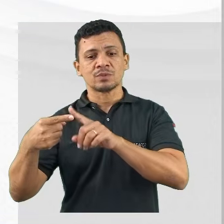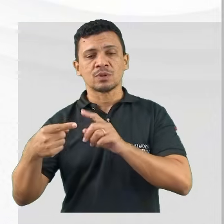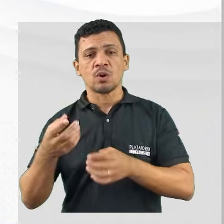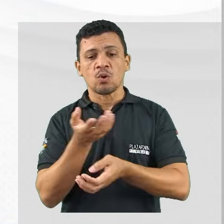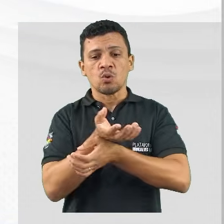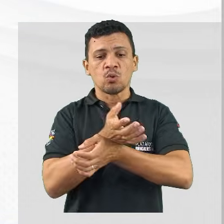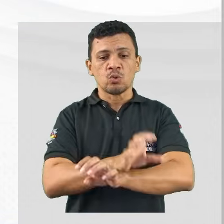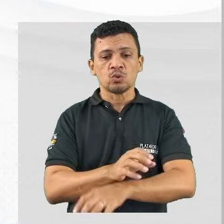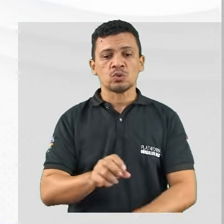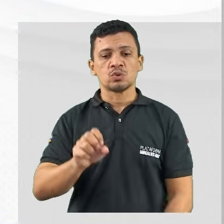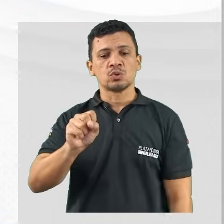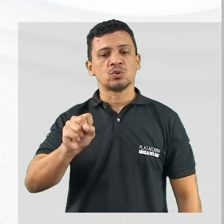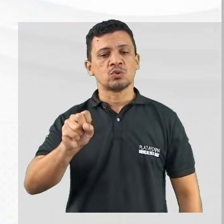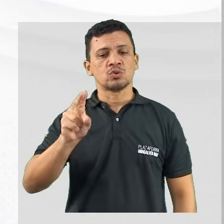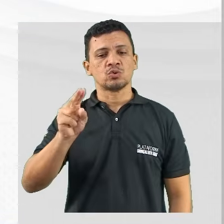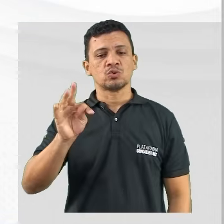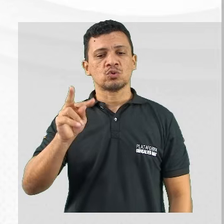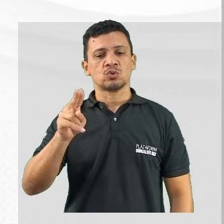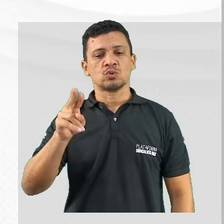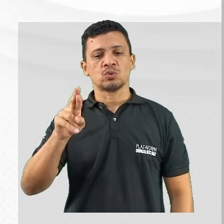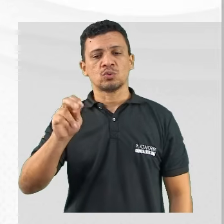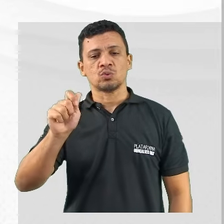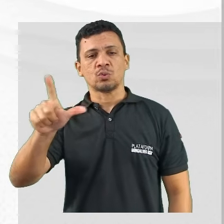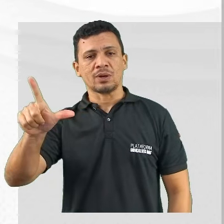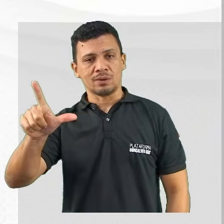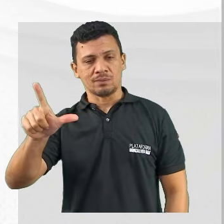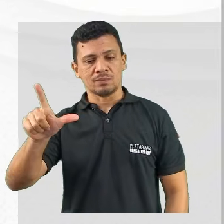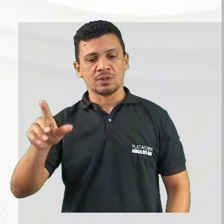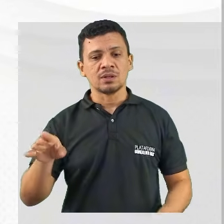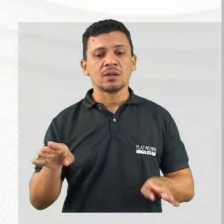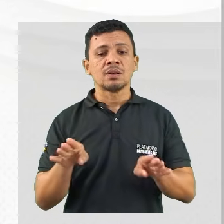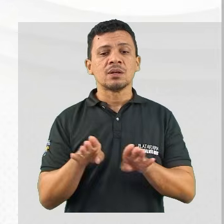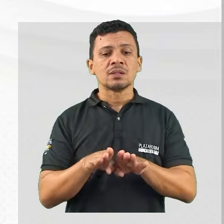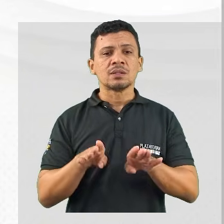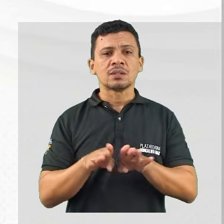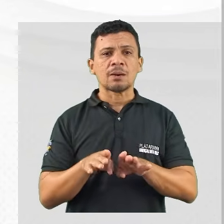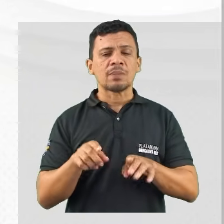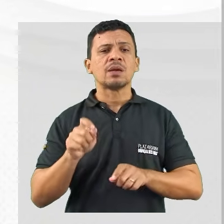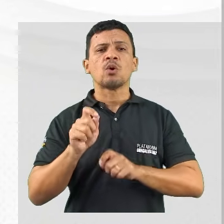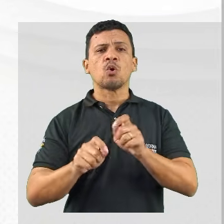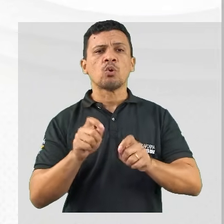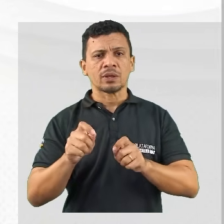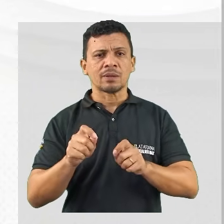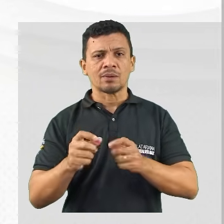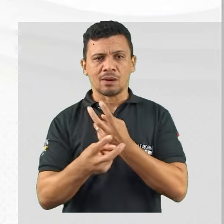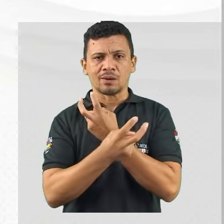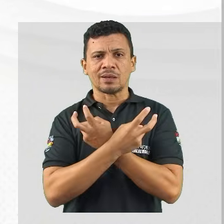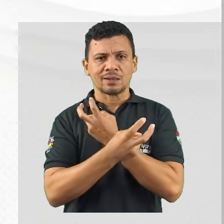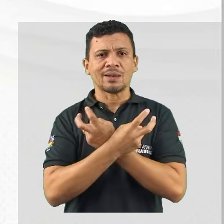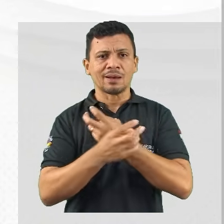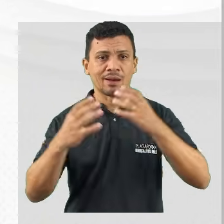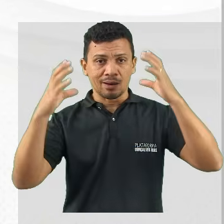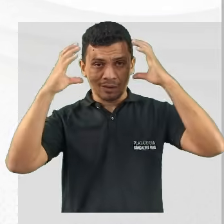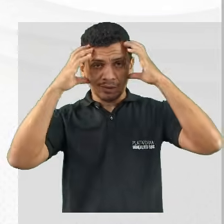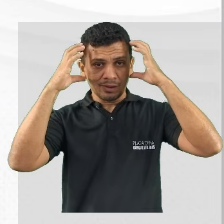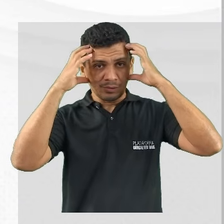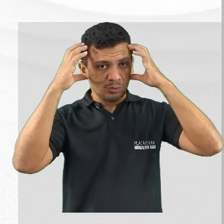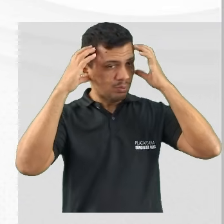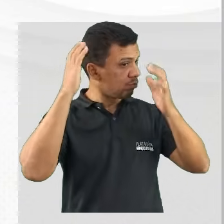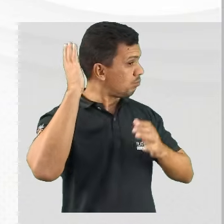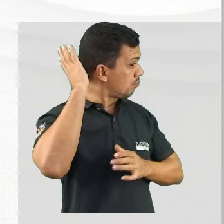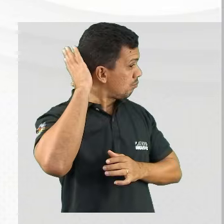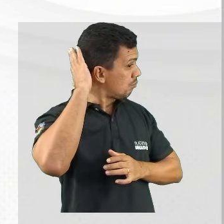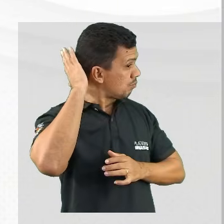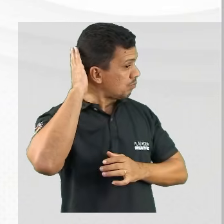aqui. Fica também na região do crânio, tá? Vamos ter